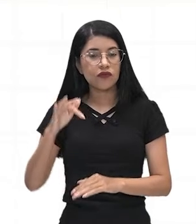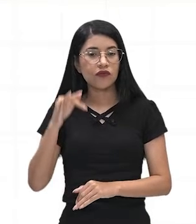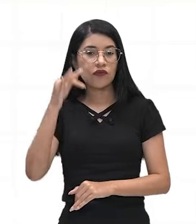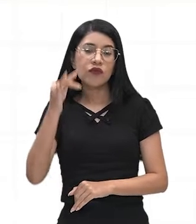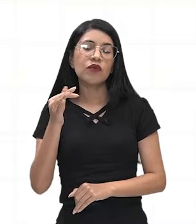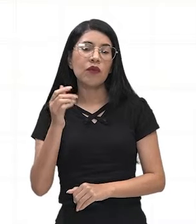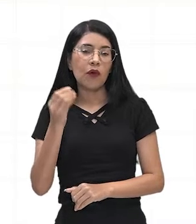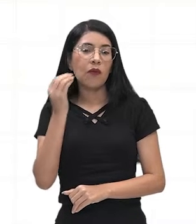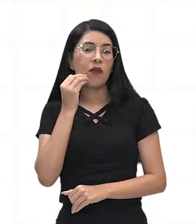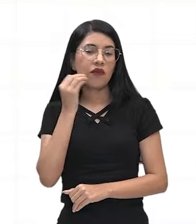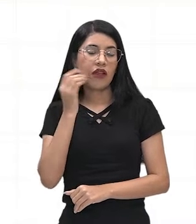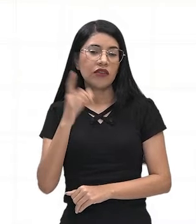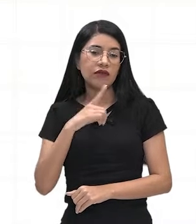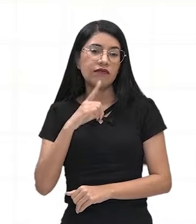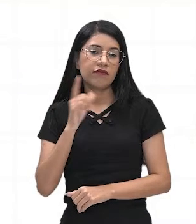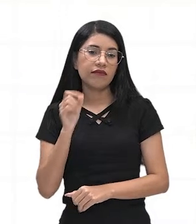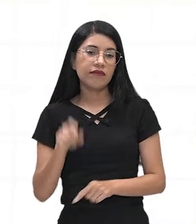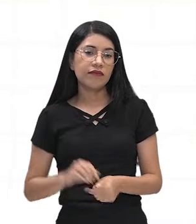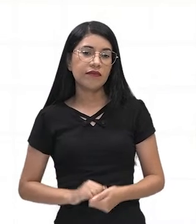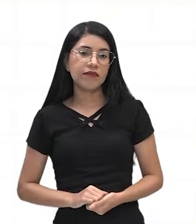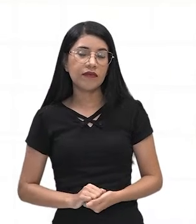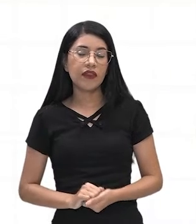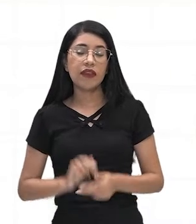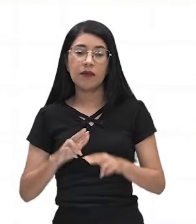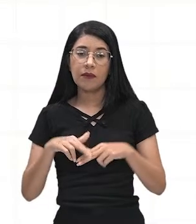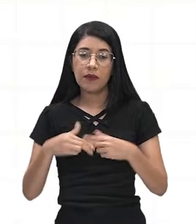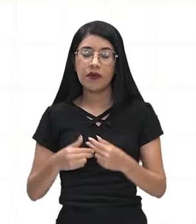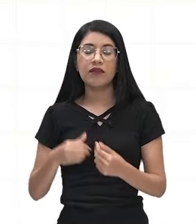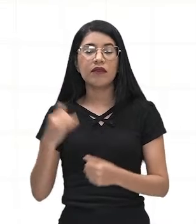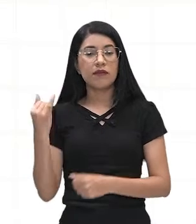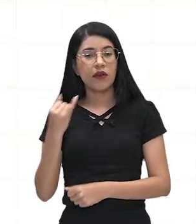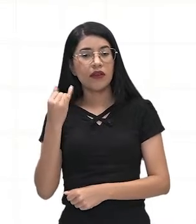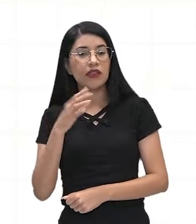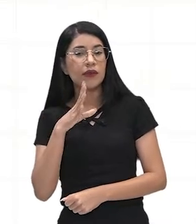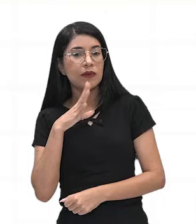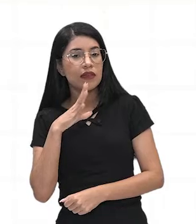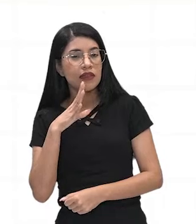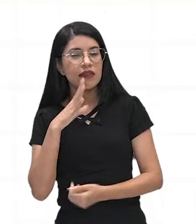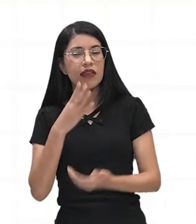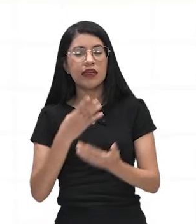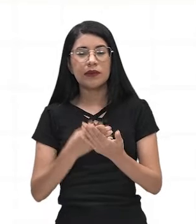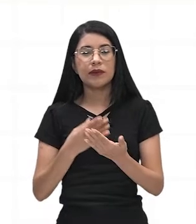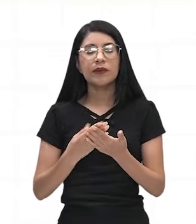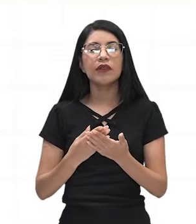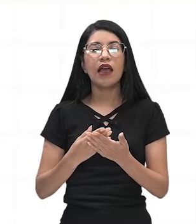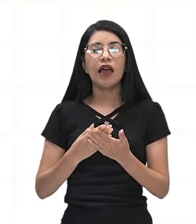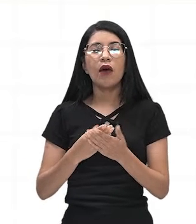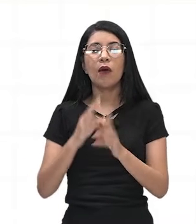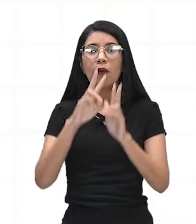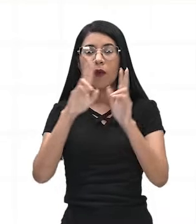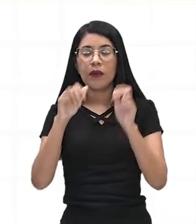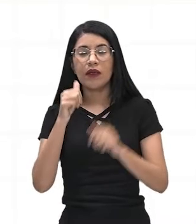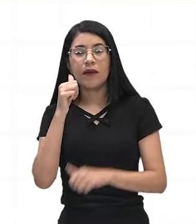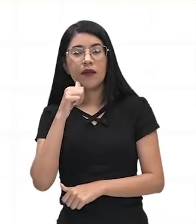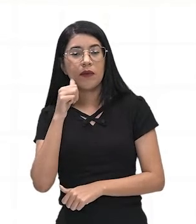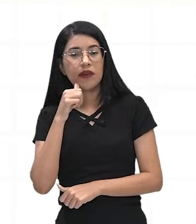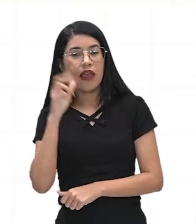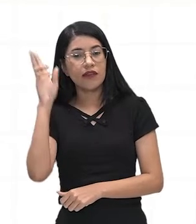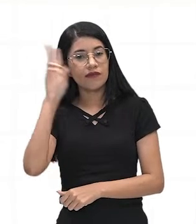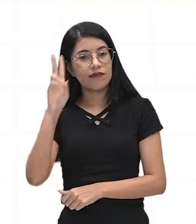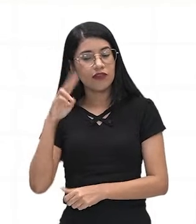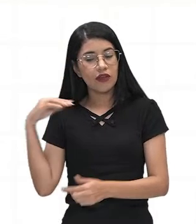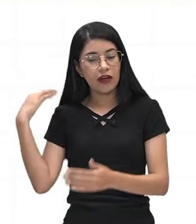é importante a gente estudar e conhecer aí essa mulher dentro da história. E